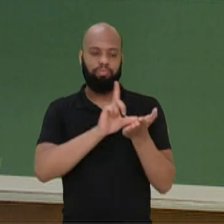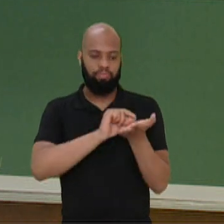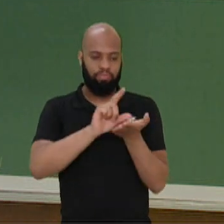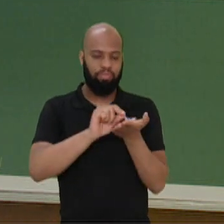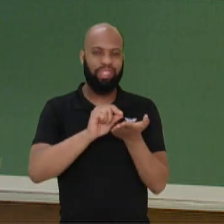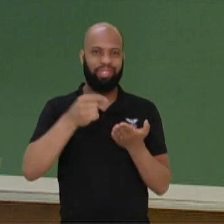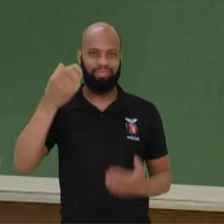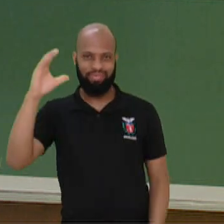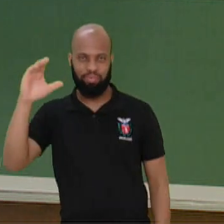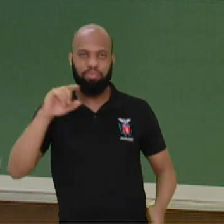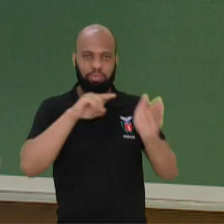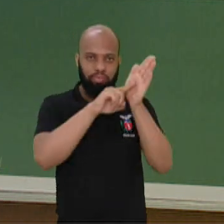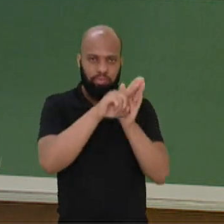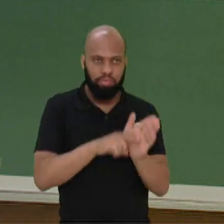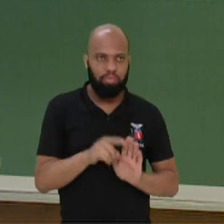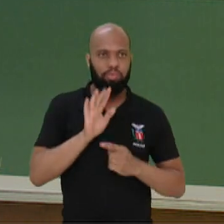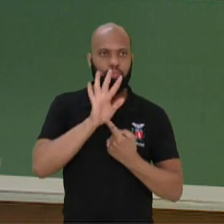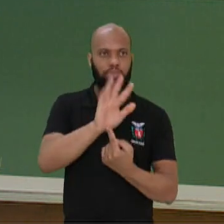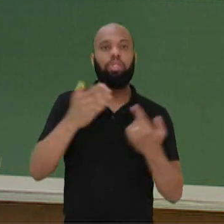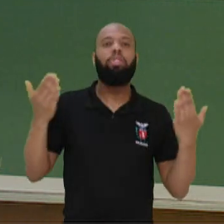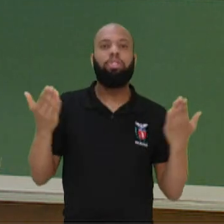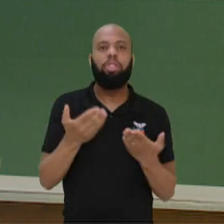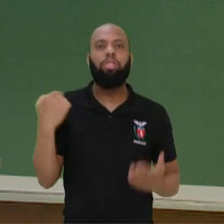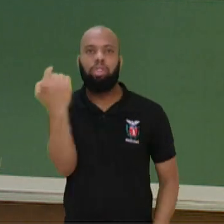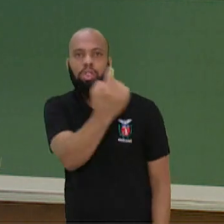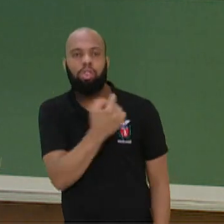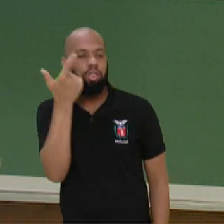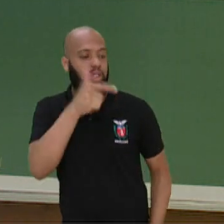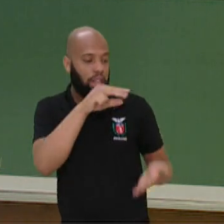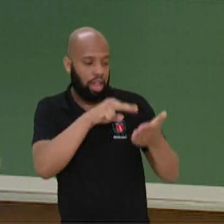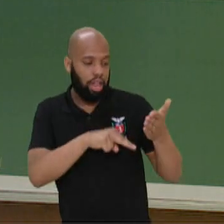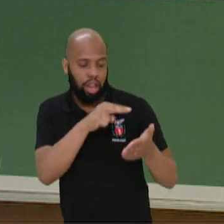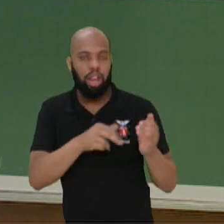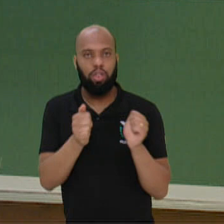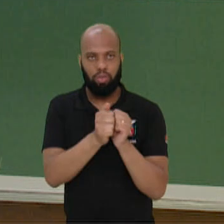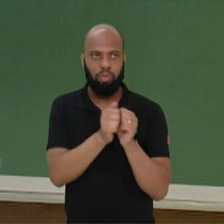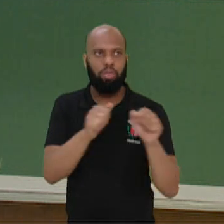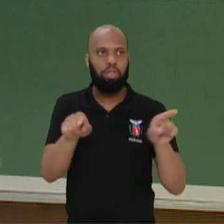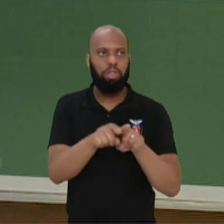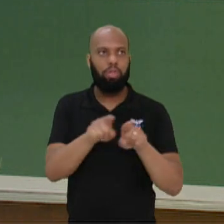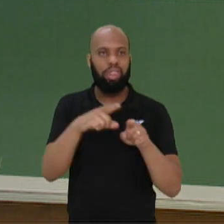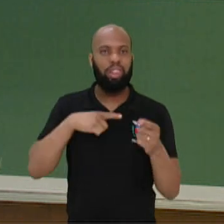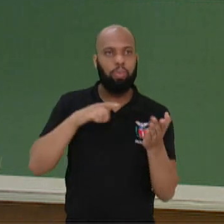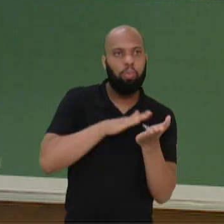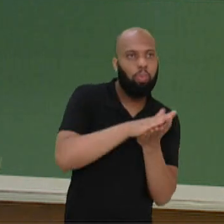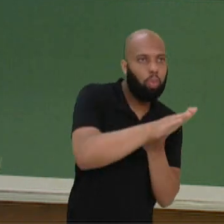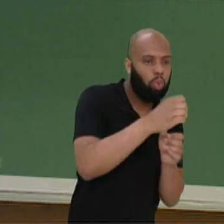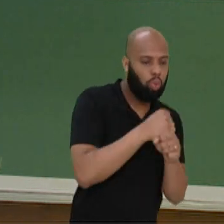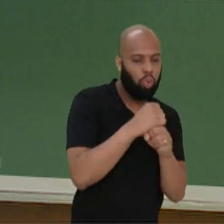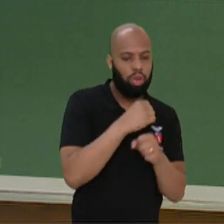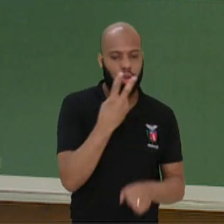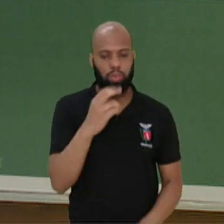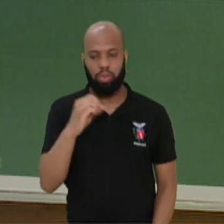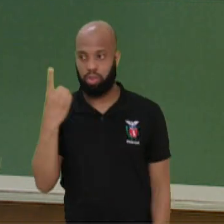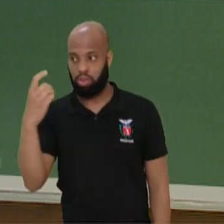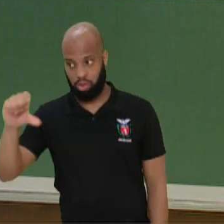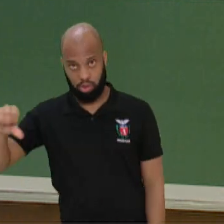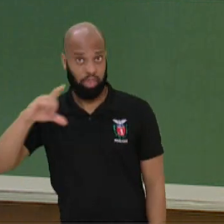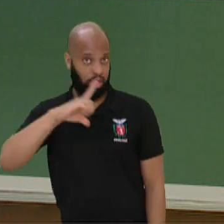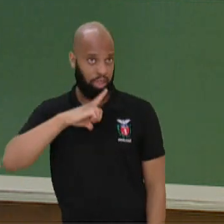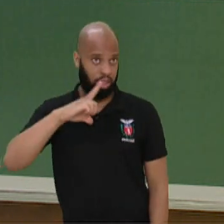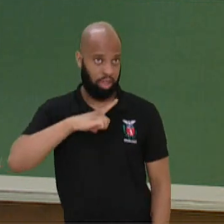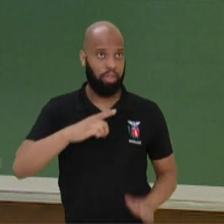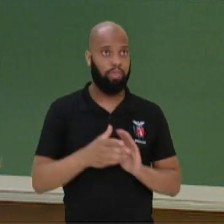científico, então esse artigo que eu trouxe aqui para nós lermos e acompanharmos, ele foi publicado em 2019.